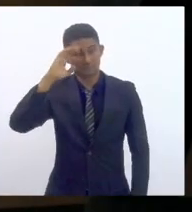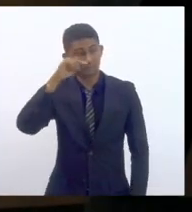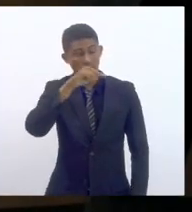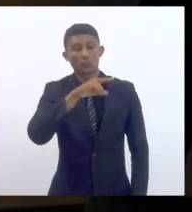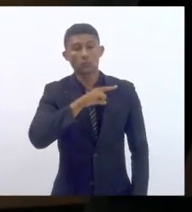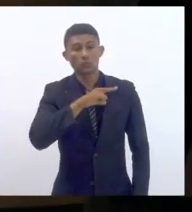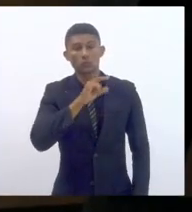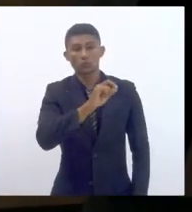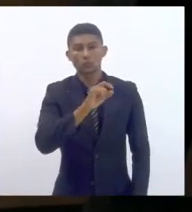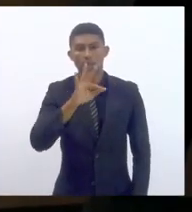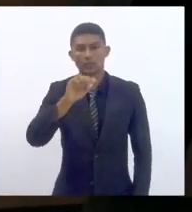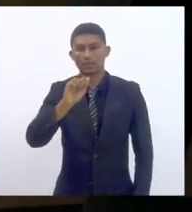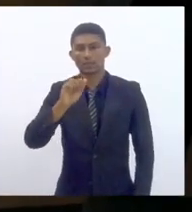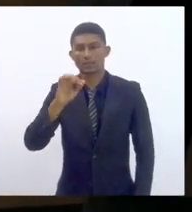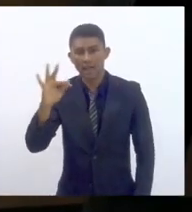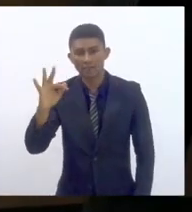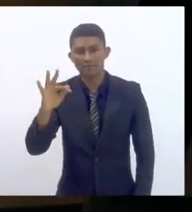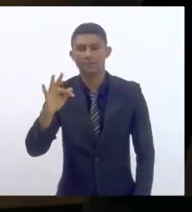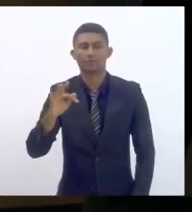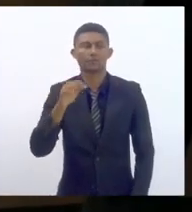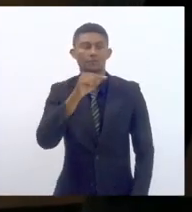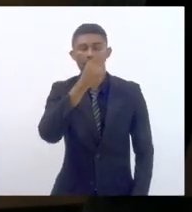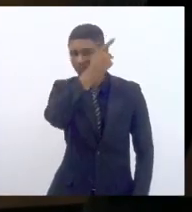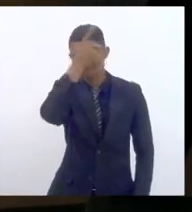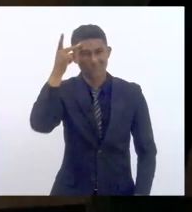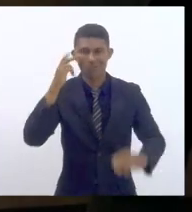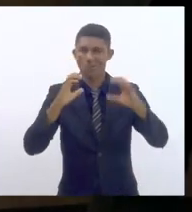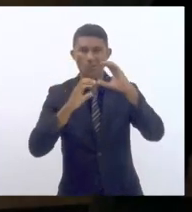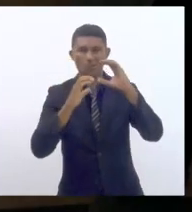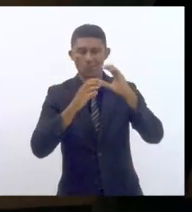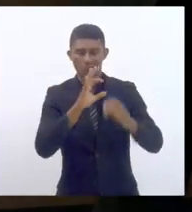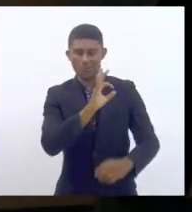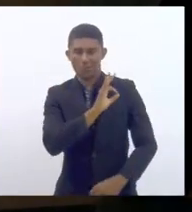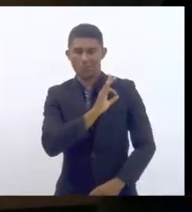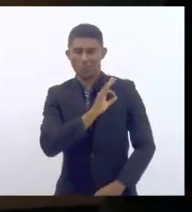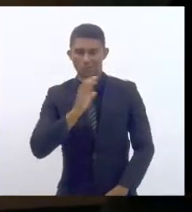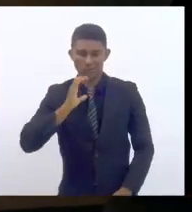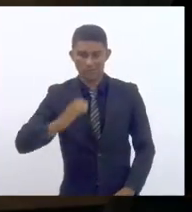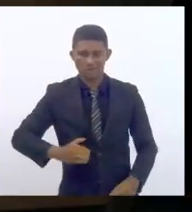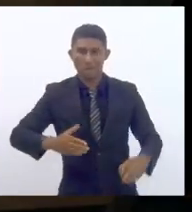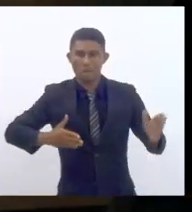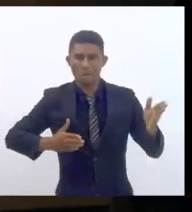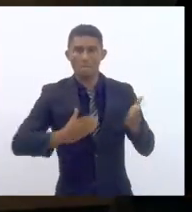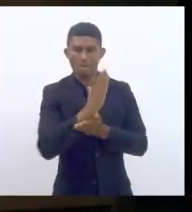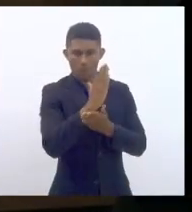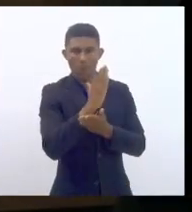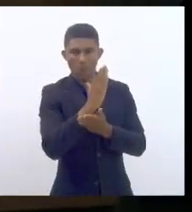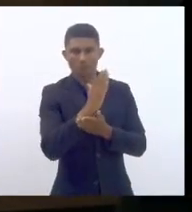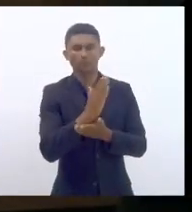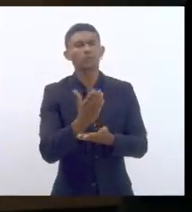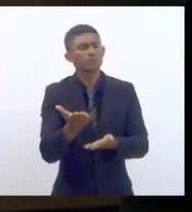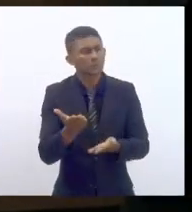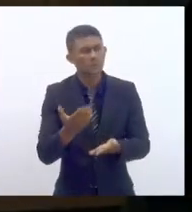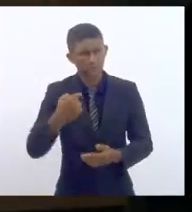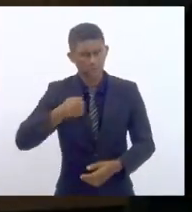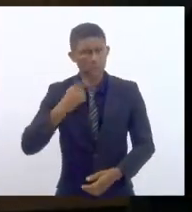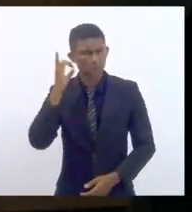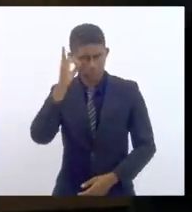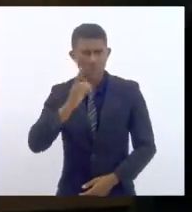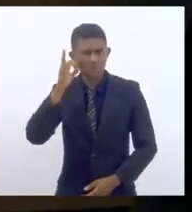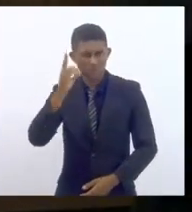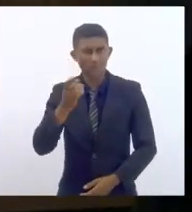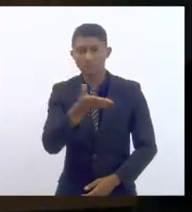concurso da Polícia Civil. Primeiro que eu, como parlamentar, recebo diversos pedidos